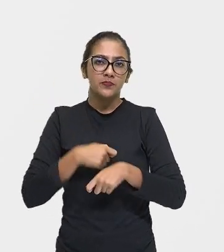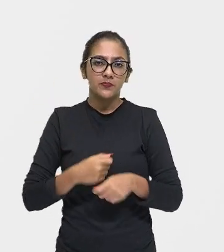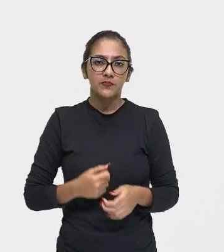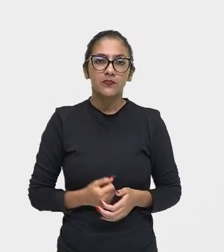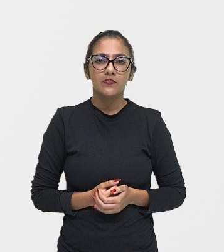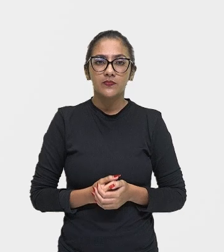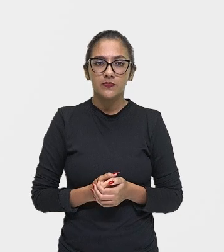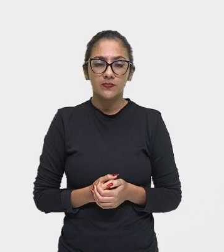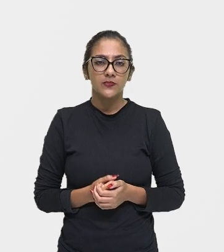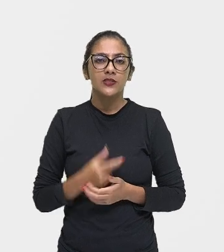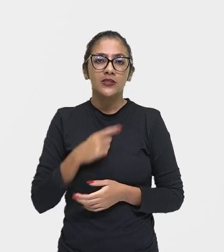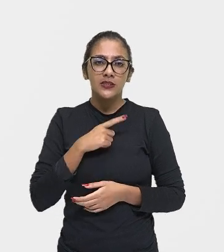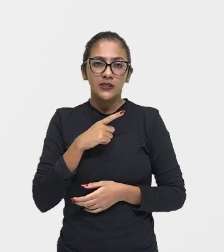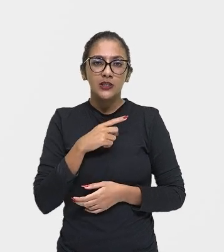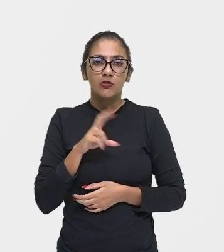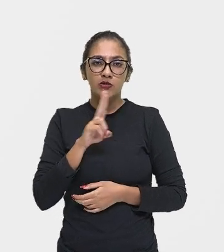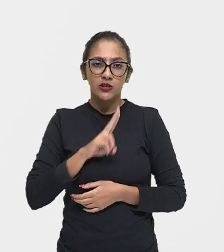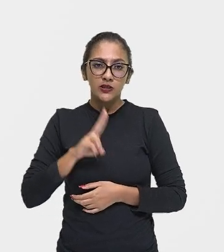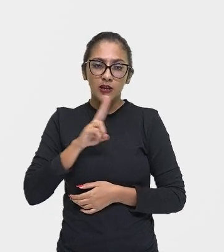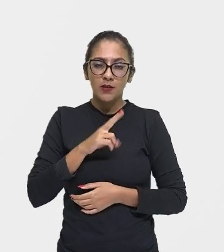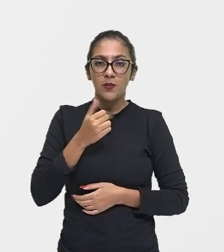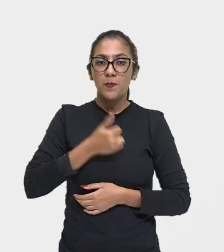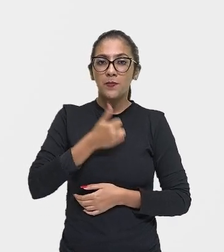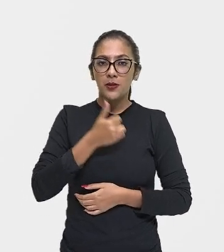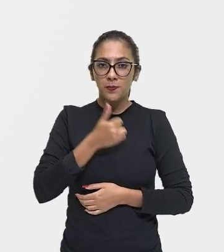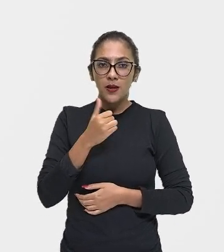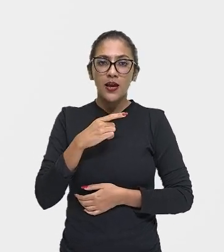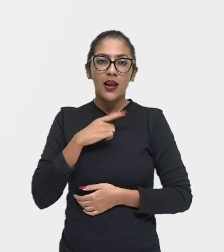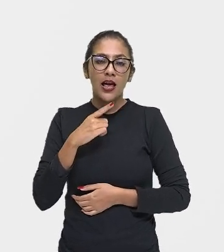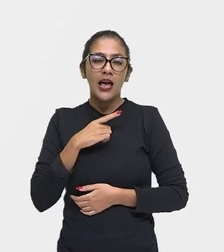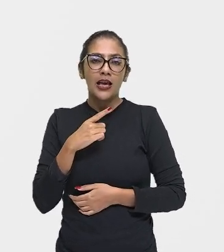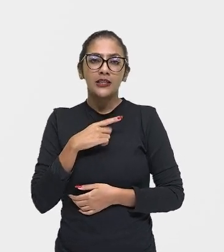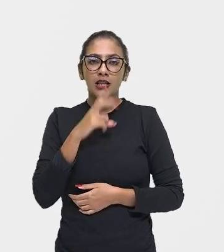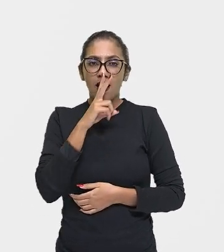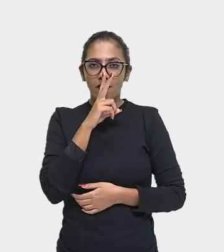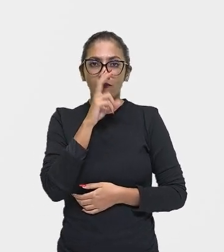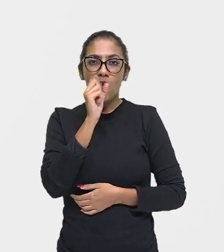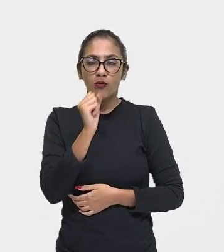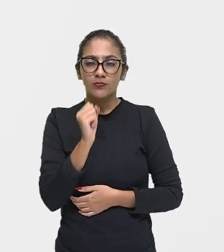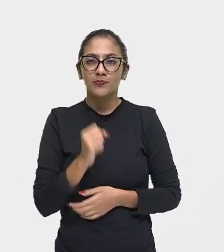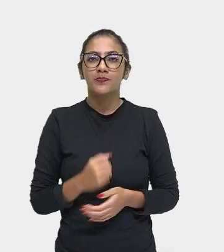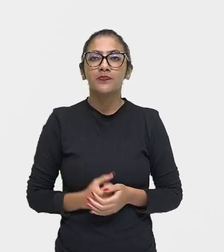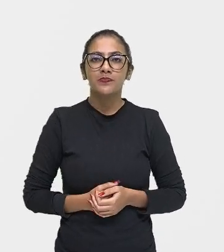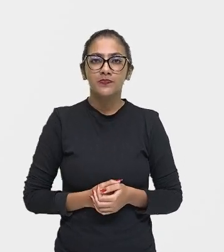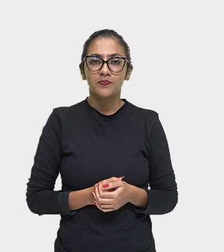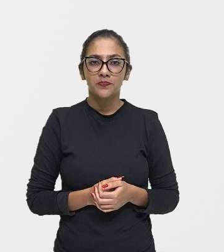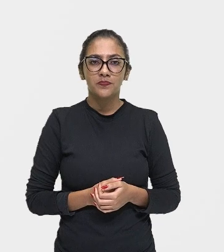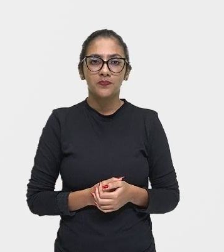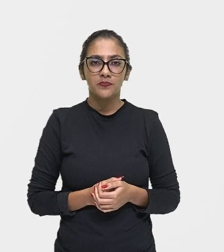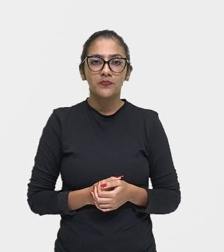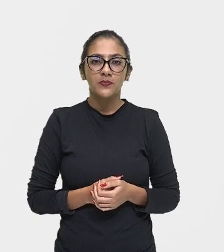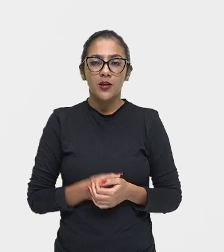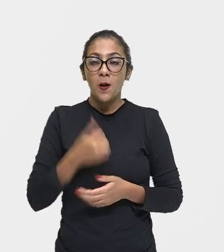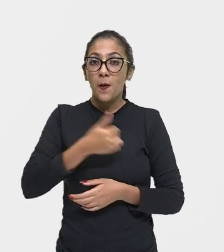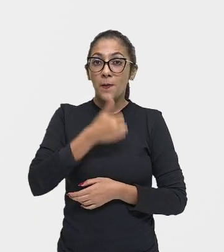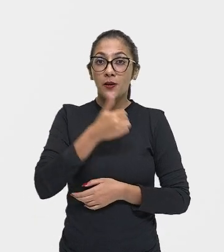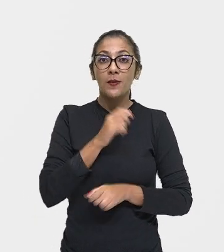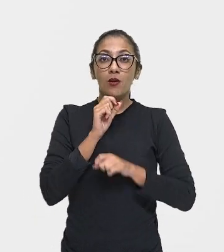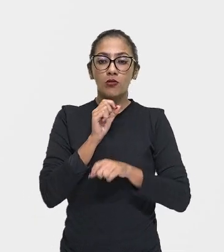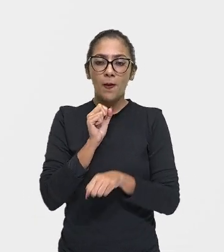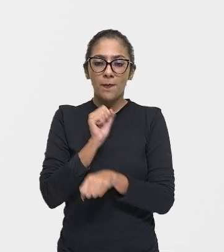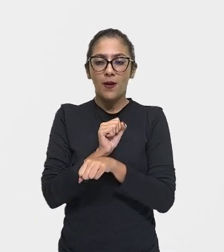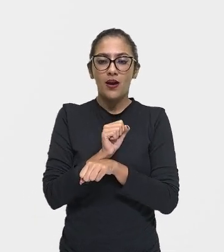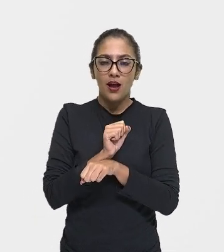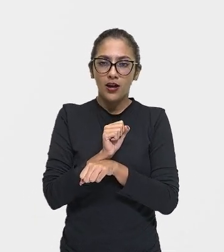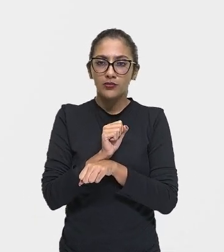tem, na primeira lei, ela é chamada a lei da inércia. A segunda lei,